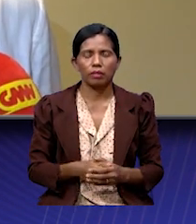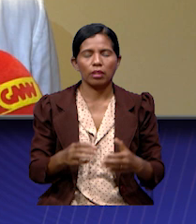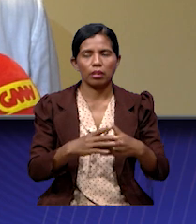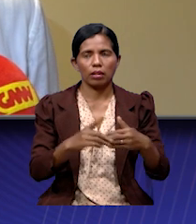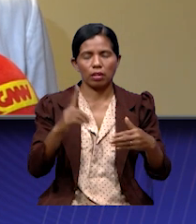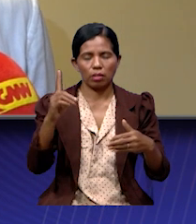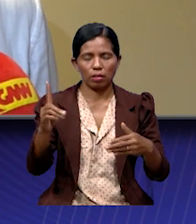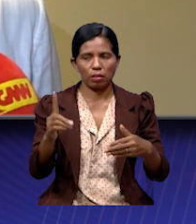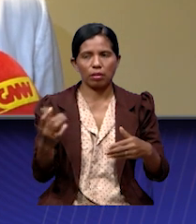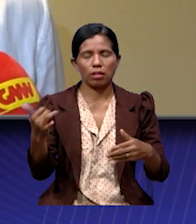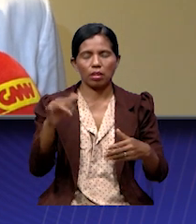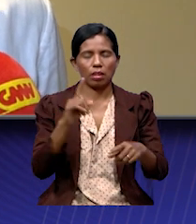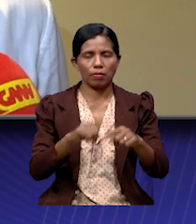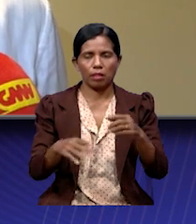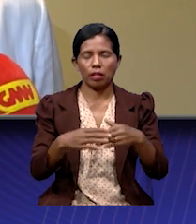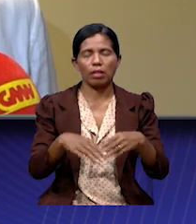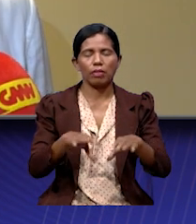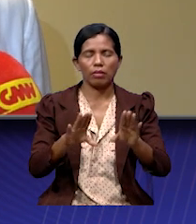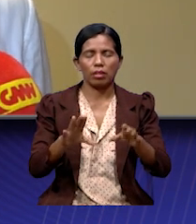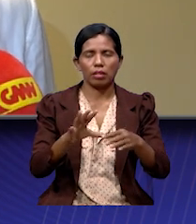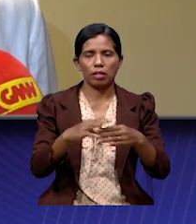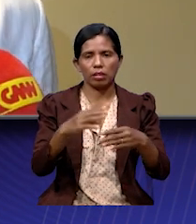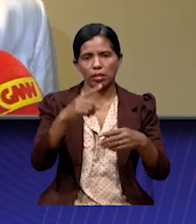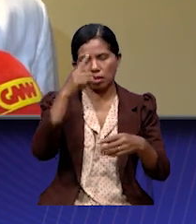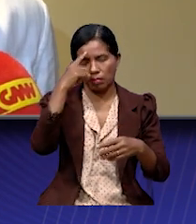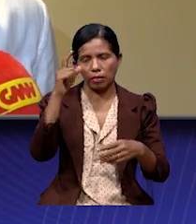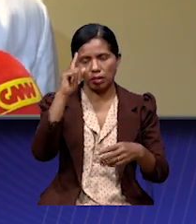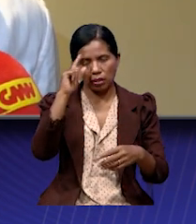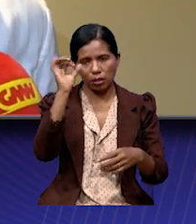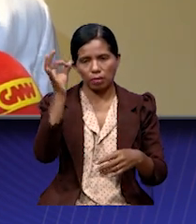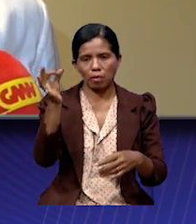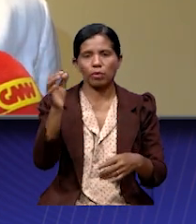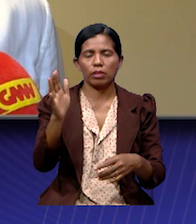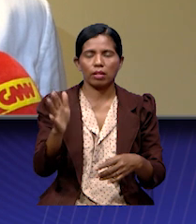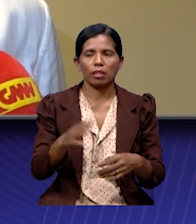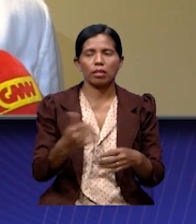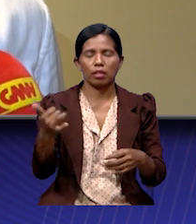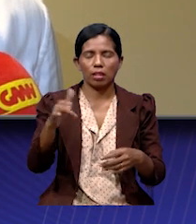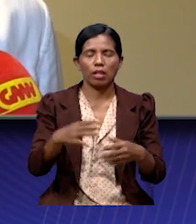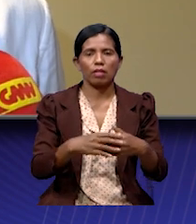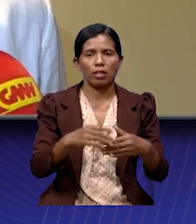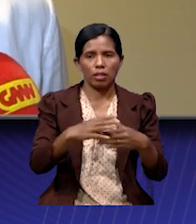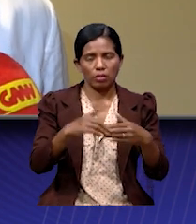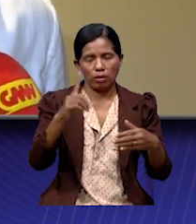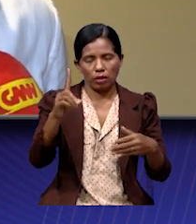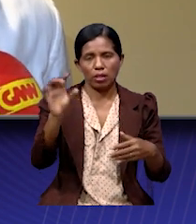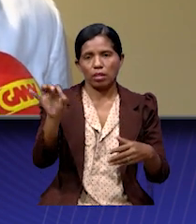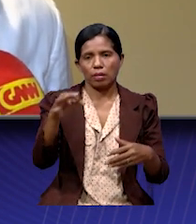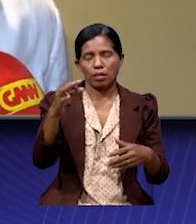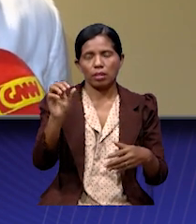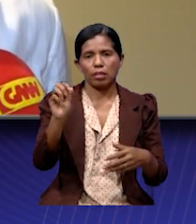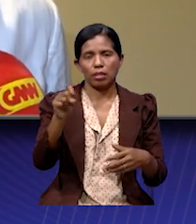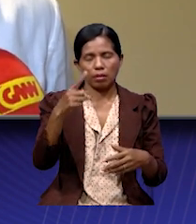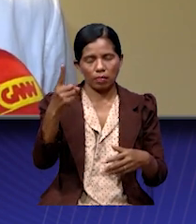$1 o se level san $1.09 se tem fan $1.11 se servan $1.09 se la manan